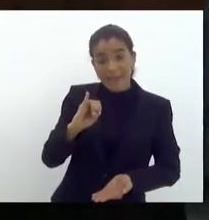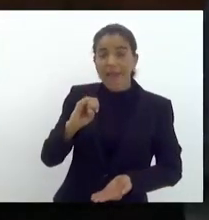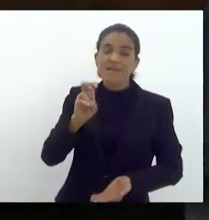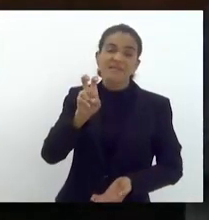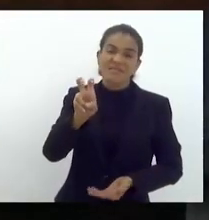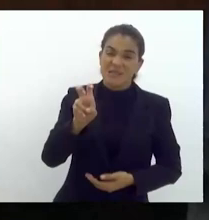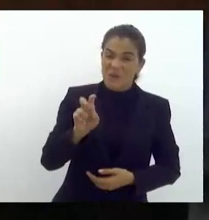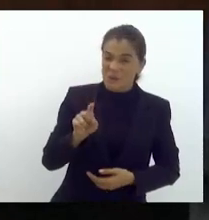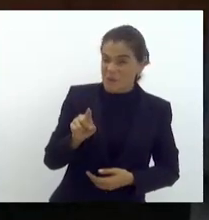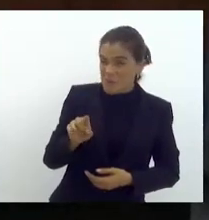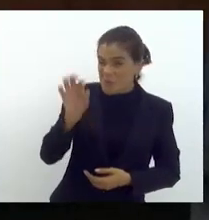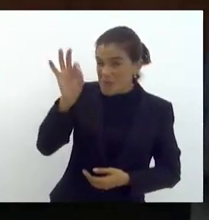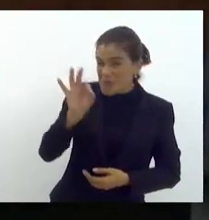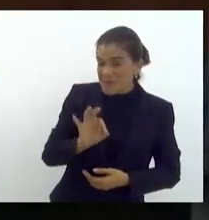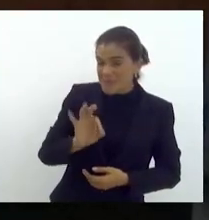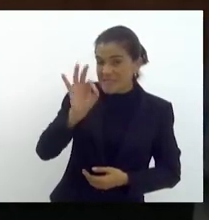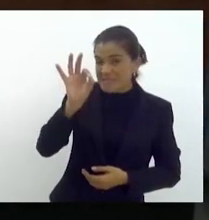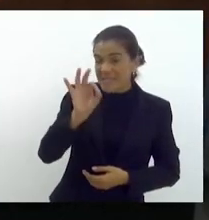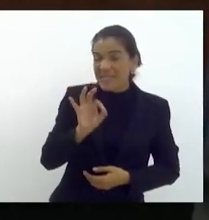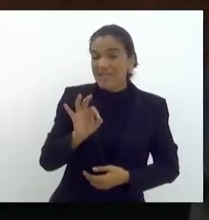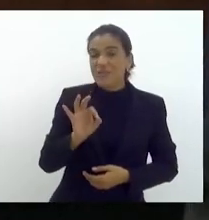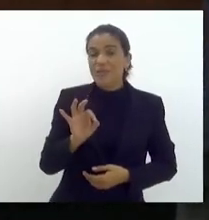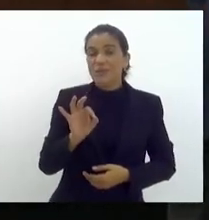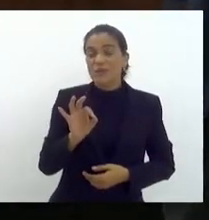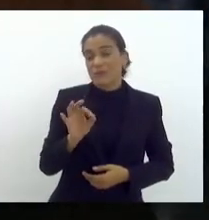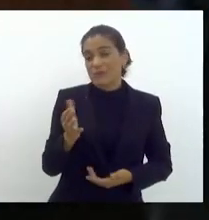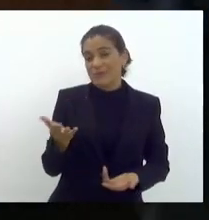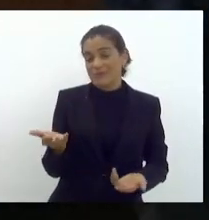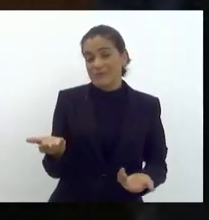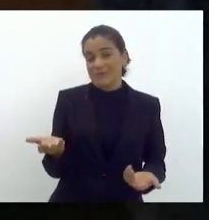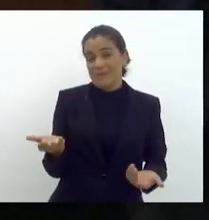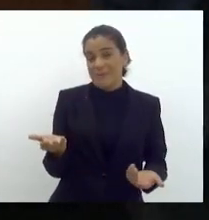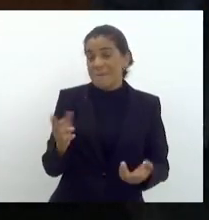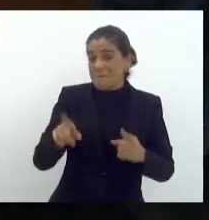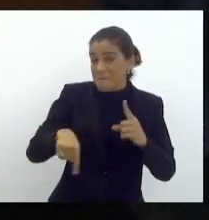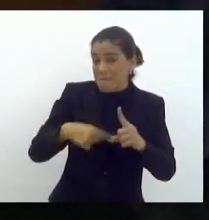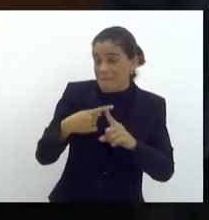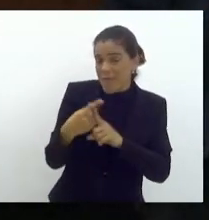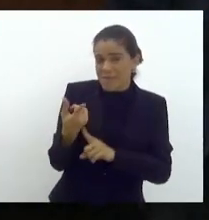5% em cima do valor realmente